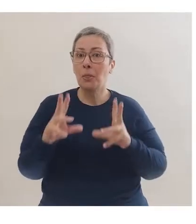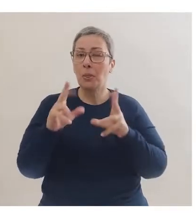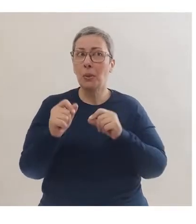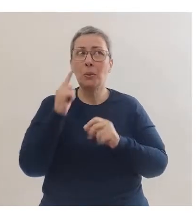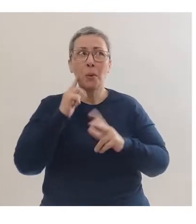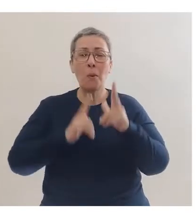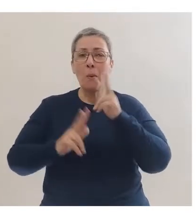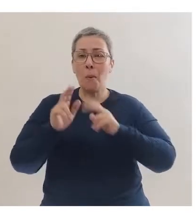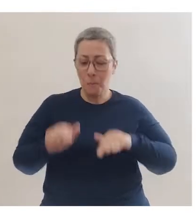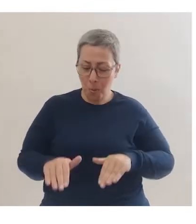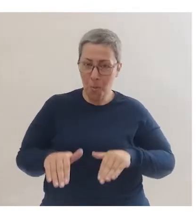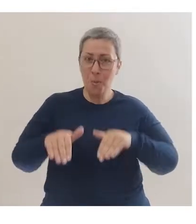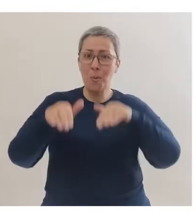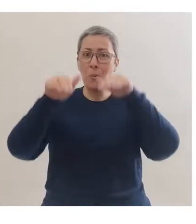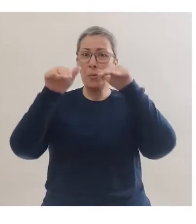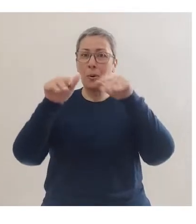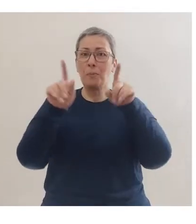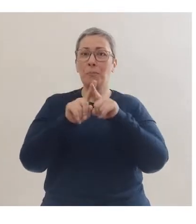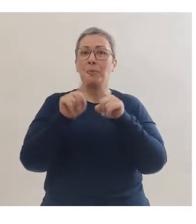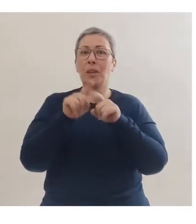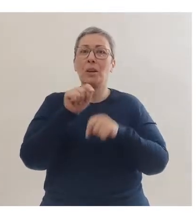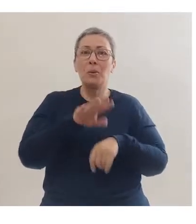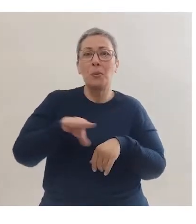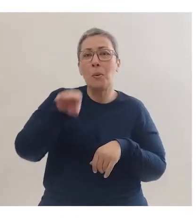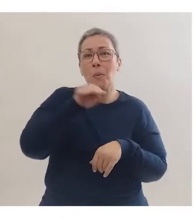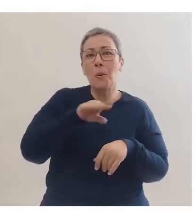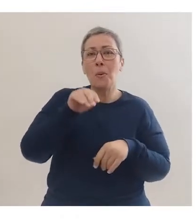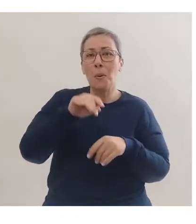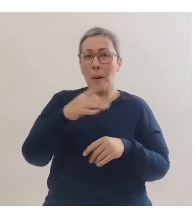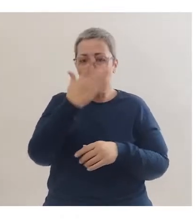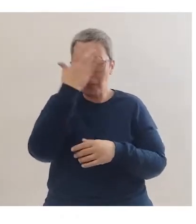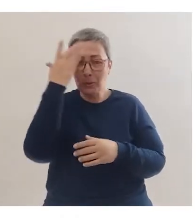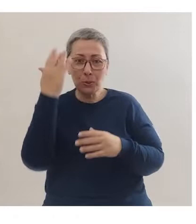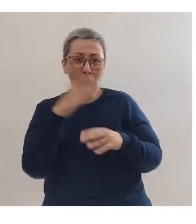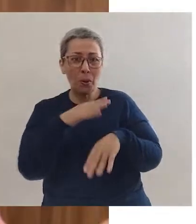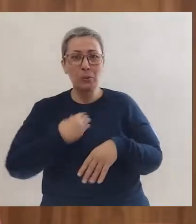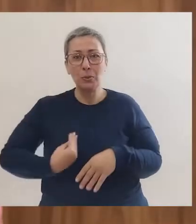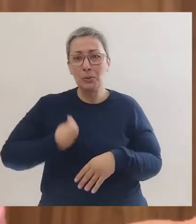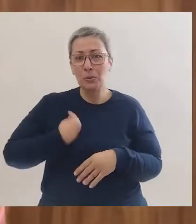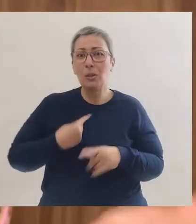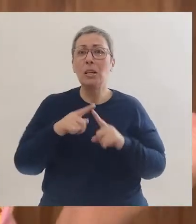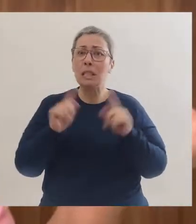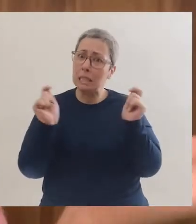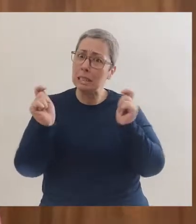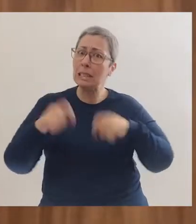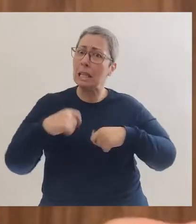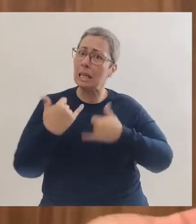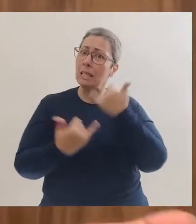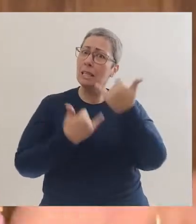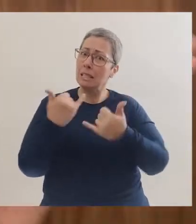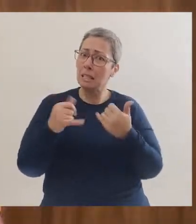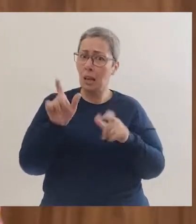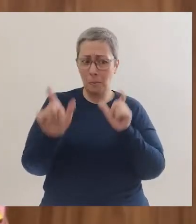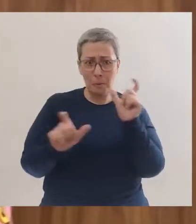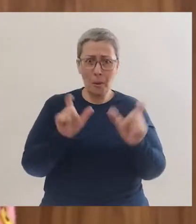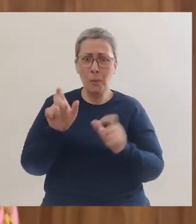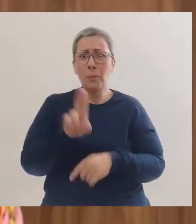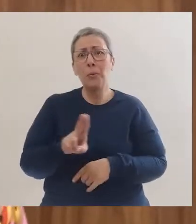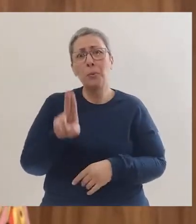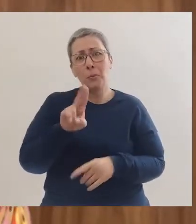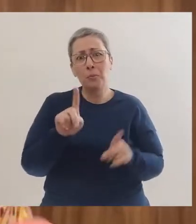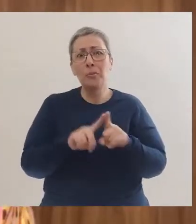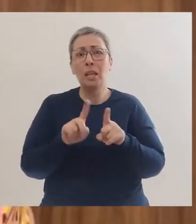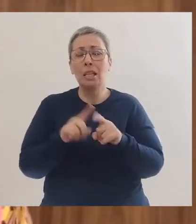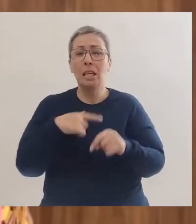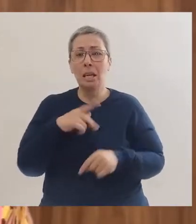ouve desde criança. Da boca de toda gente com quem se convive. Não é possível brincar com palavras. E existem